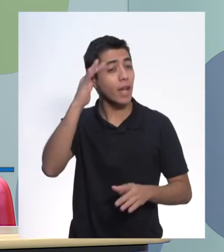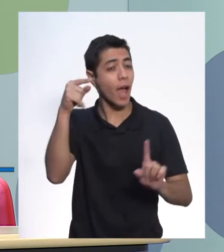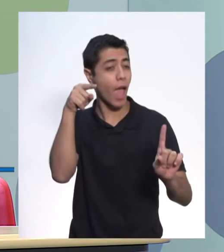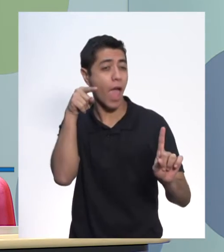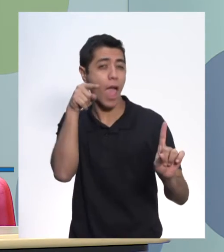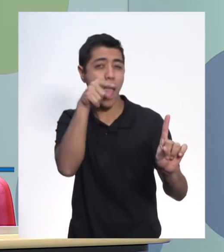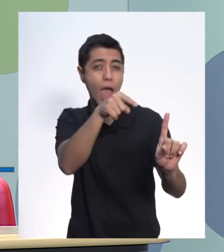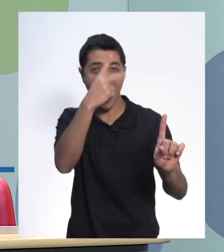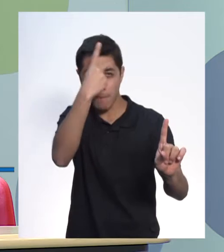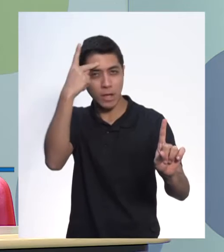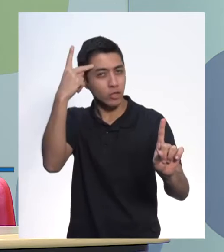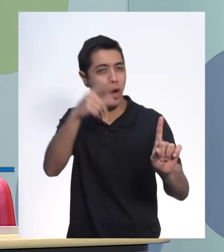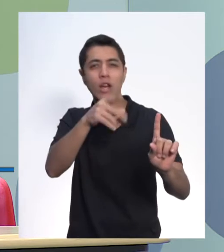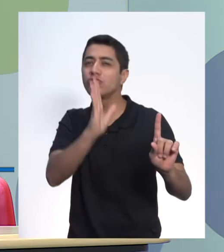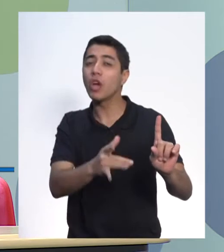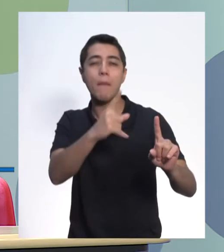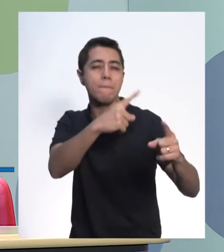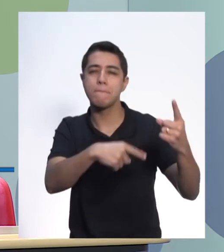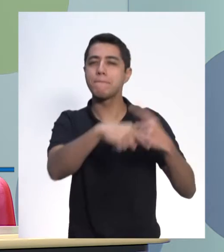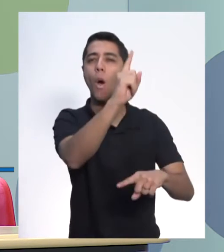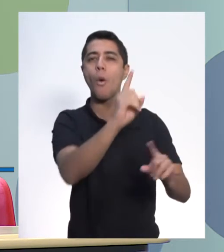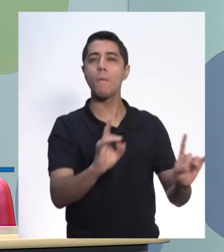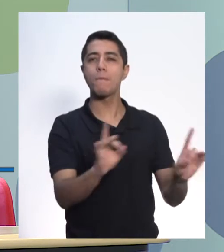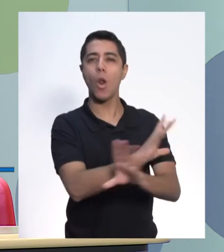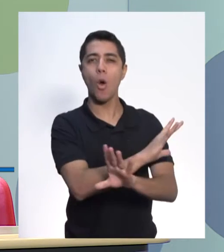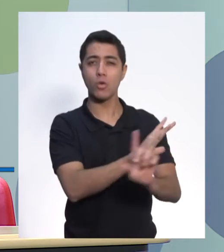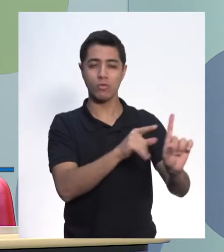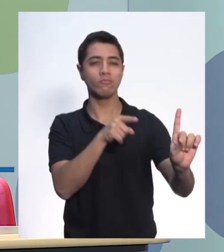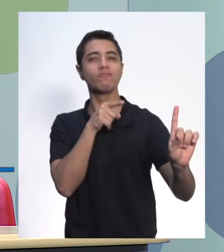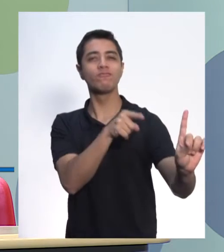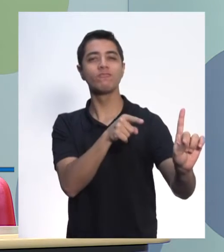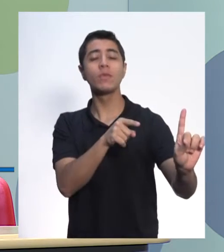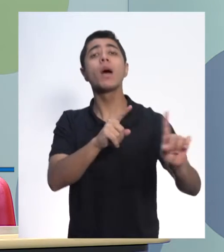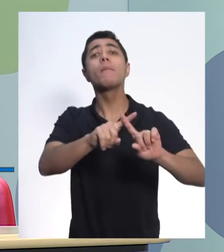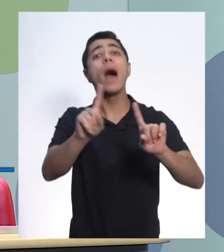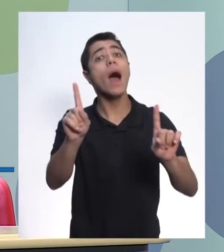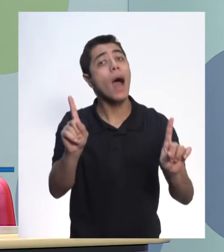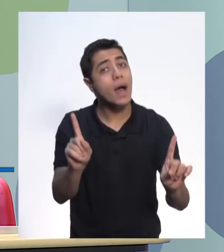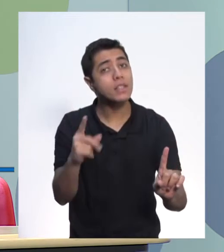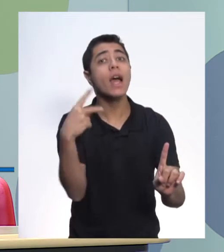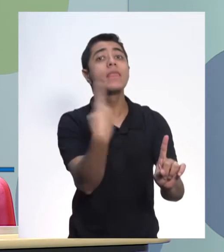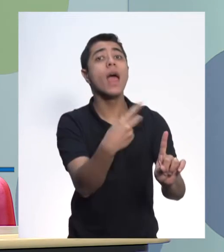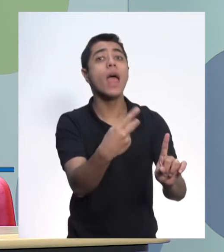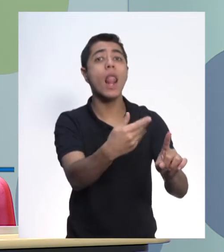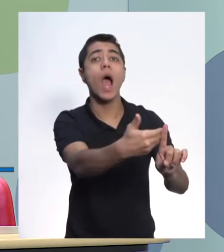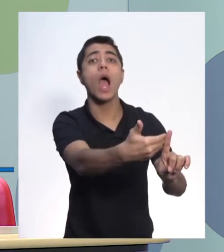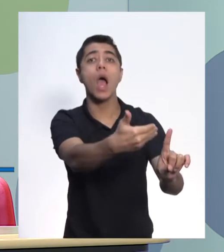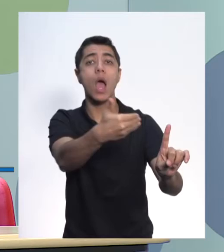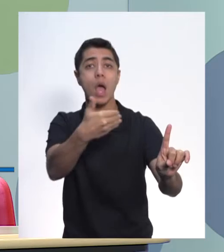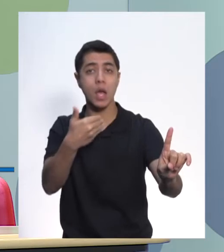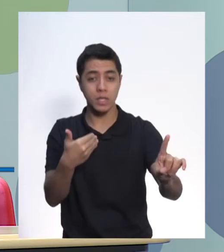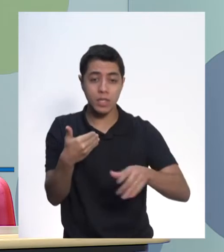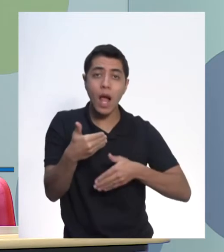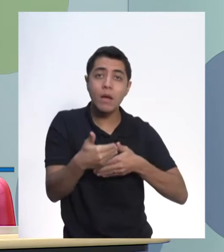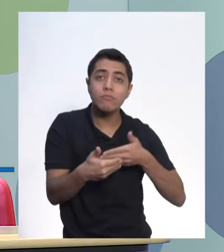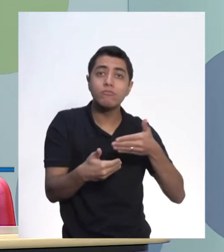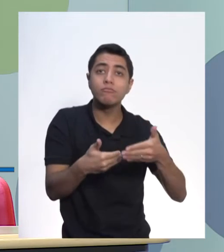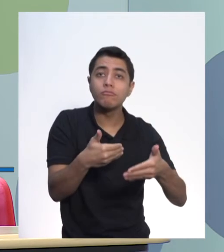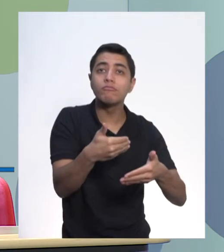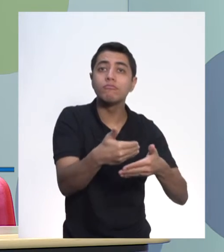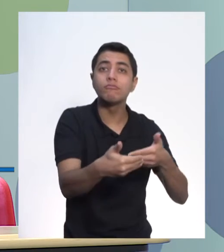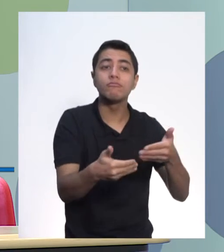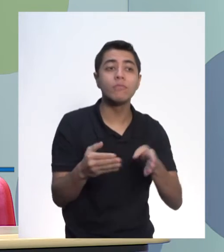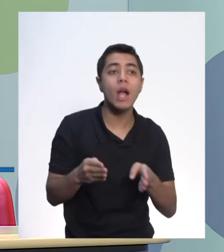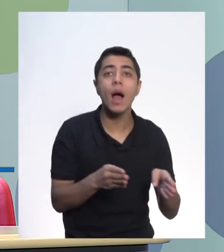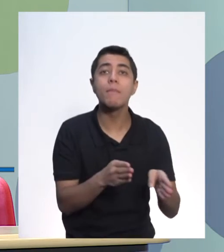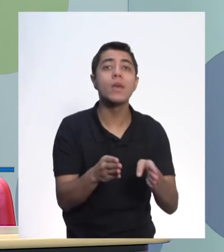seguir o modelo daquela pessoa que está no topo, né? Ela alcançou aquele êxito, está no topo, mas ela teve um caminho ali que foi percorrido. E qual o